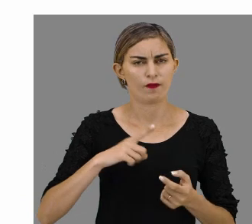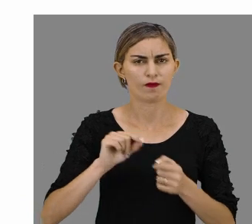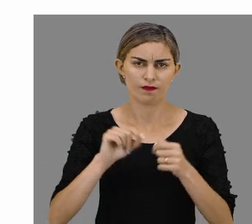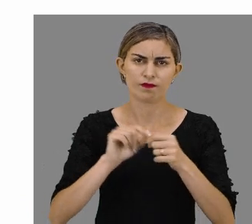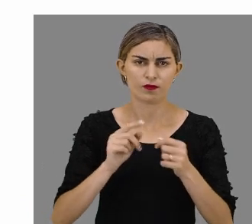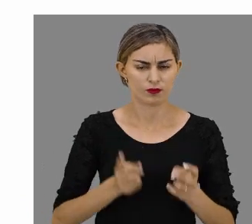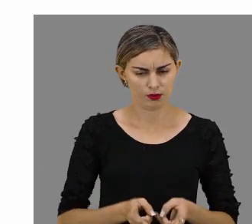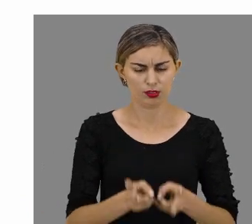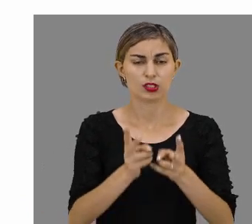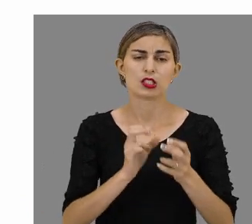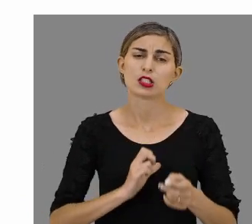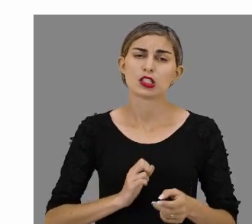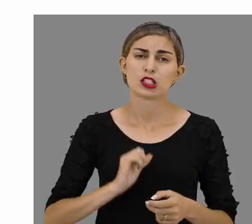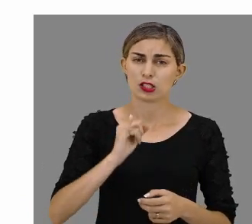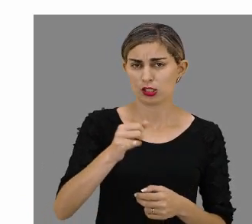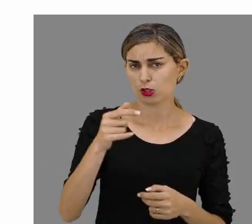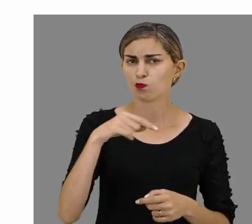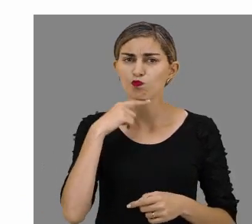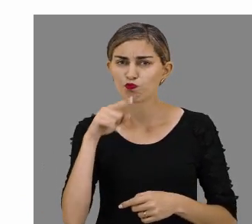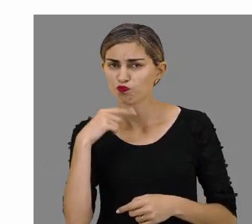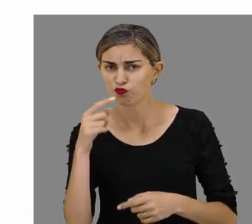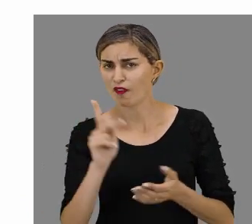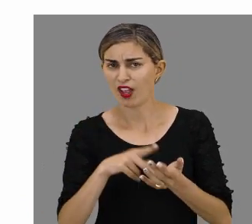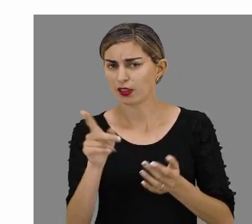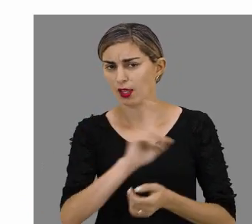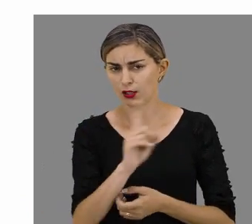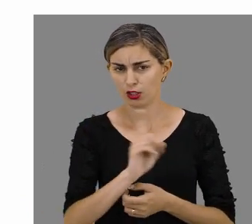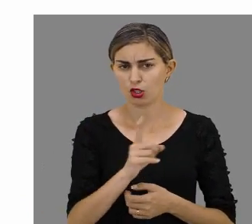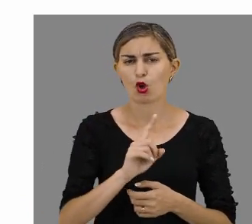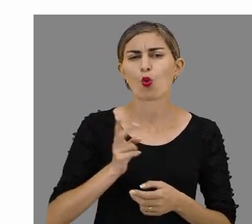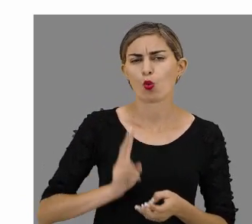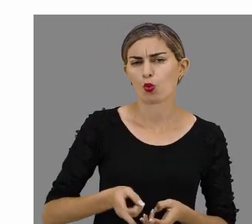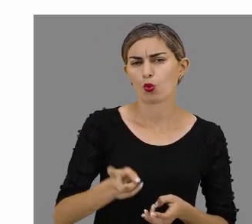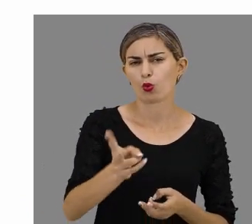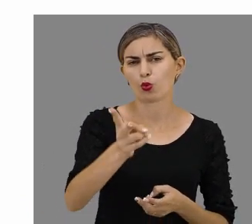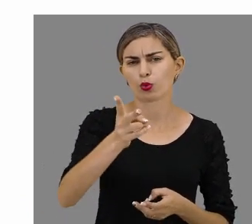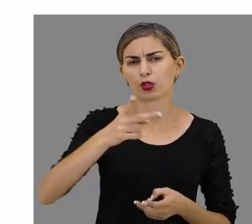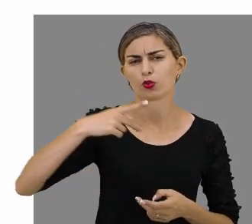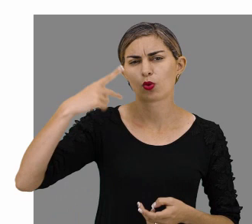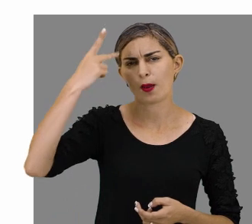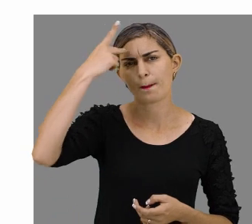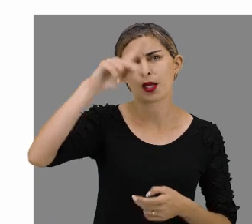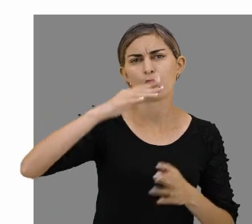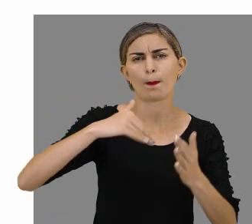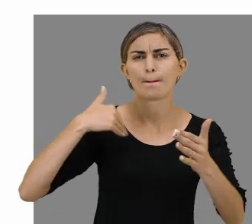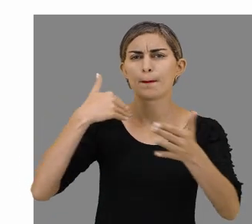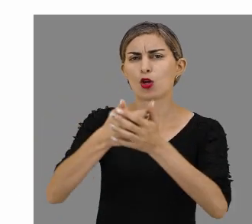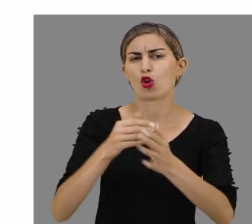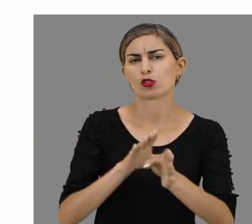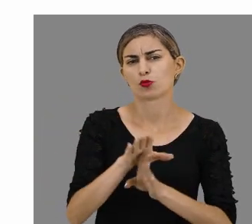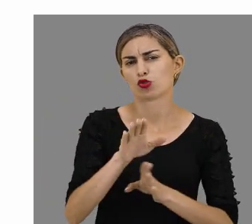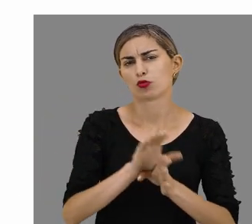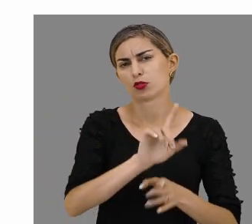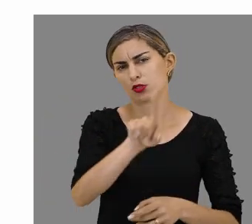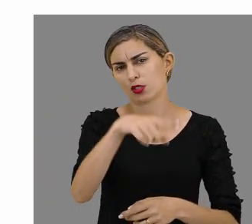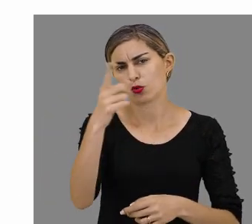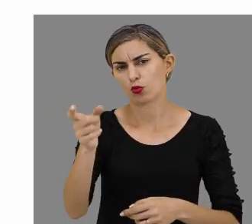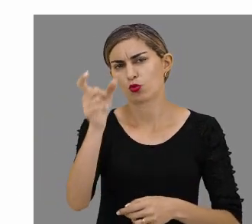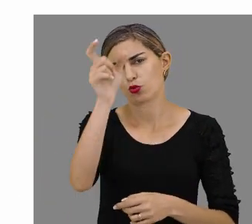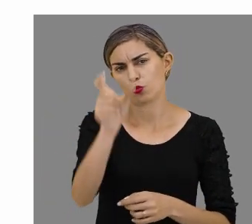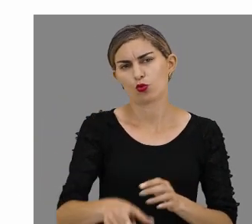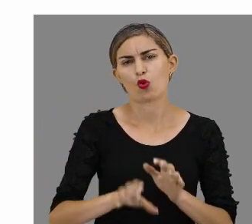serão executados. Se essa condição não for verdadeira, continua para a próxima instrução do nosso